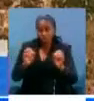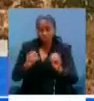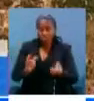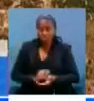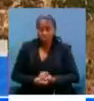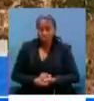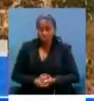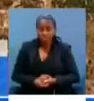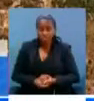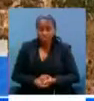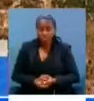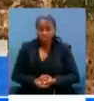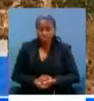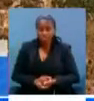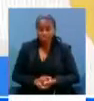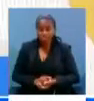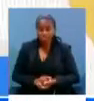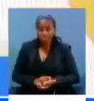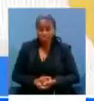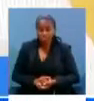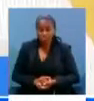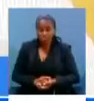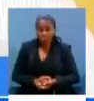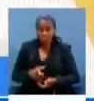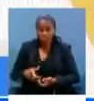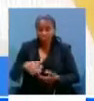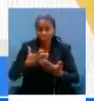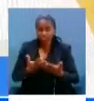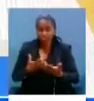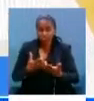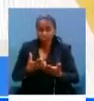em um clima de desespero.